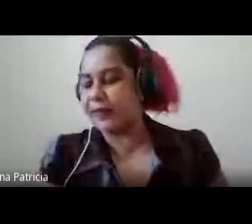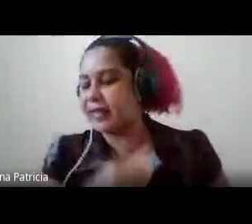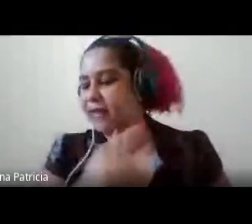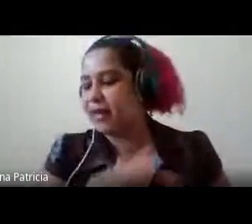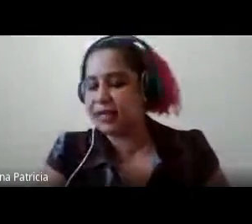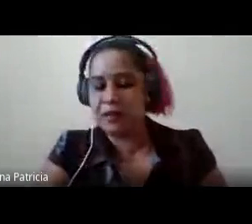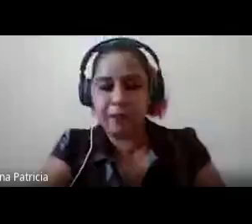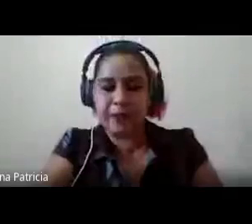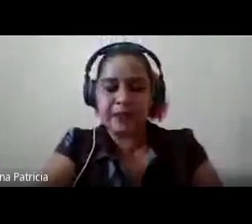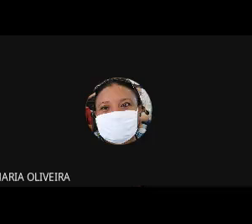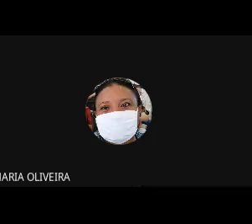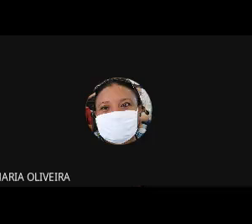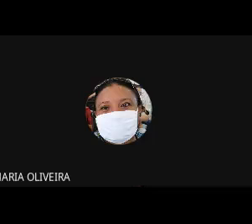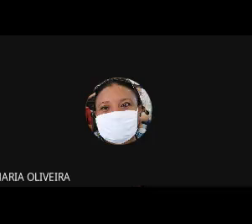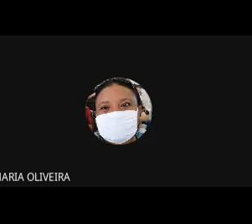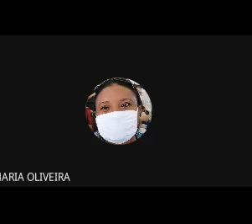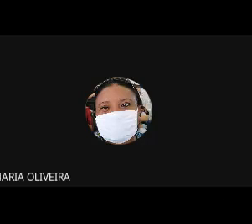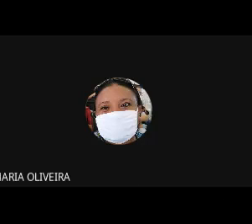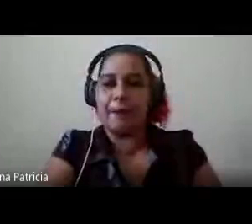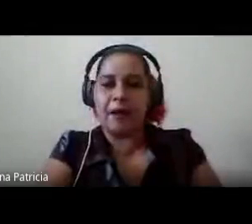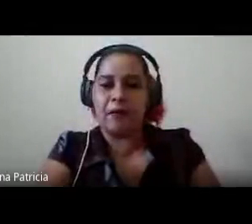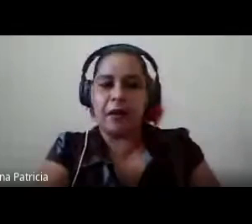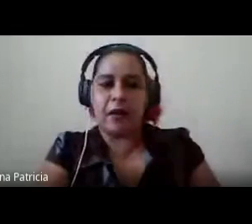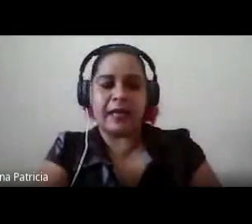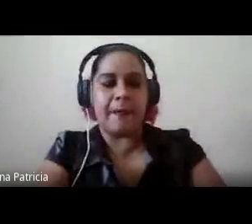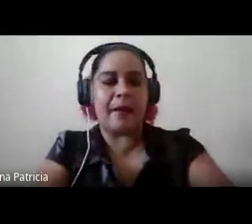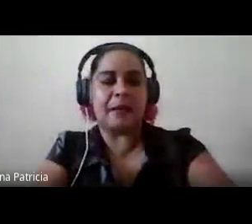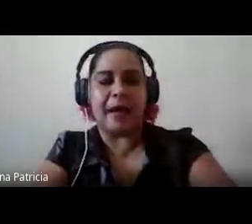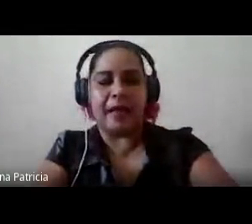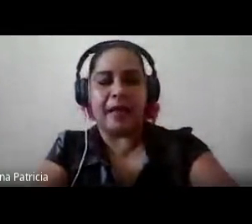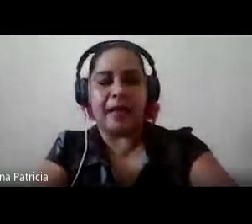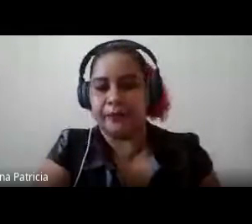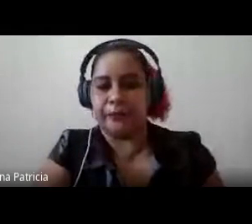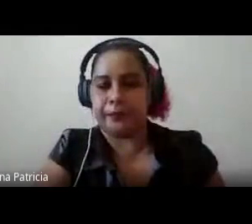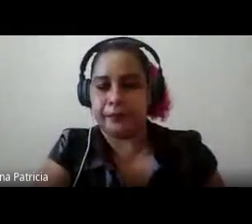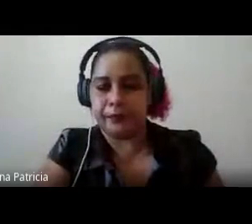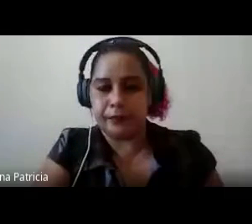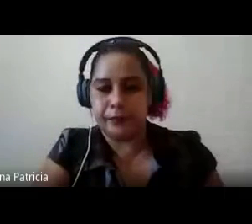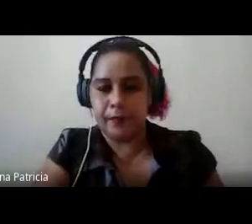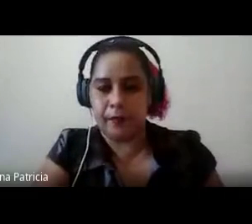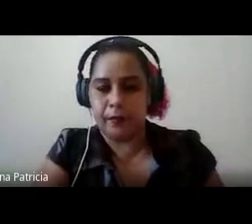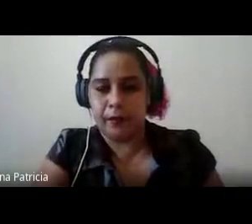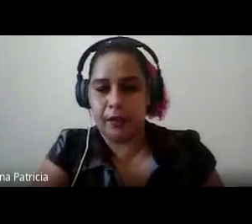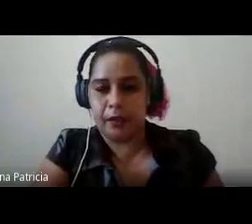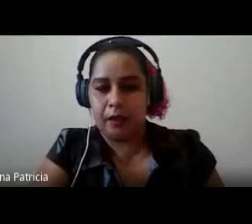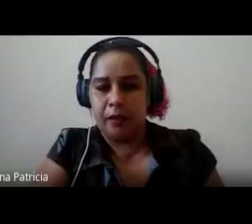a gente começa com essa reflexão e depois a gente parte para uma etapa mais prática.